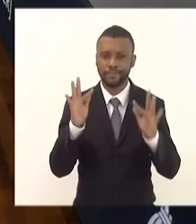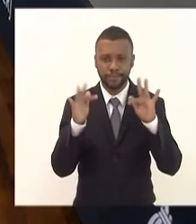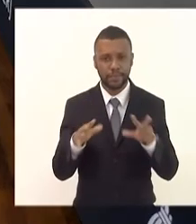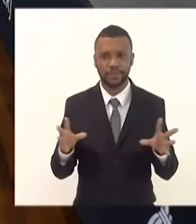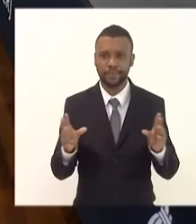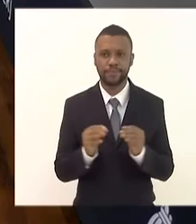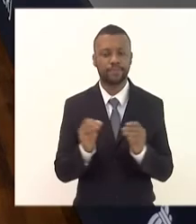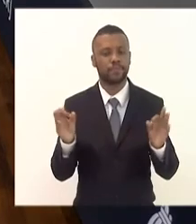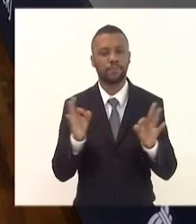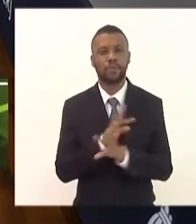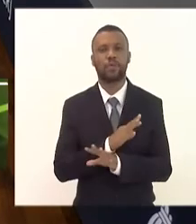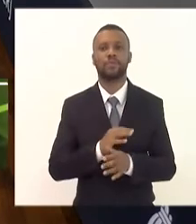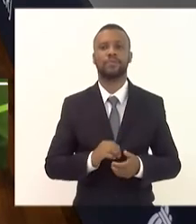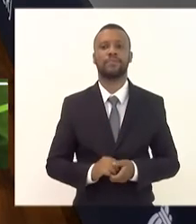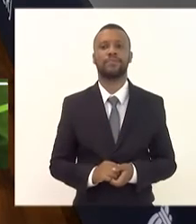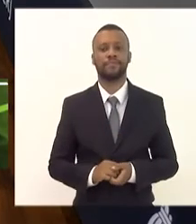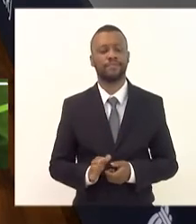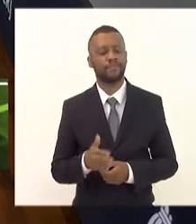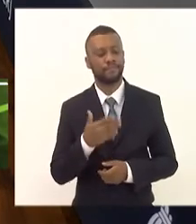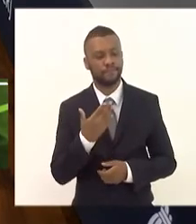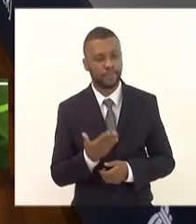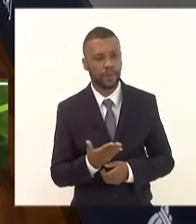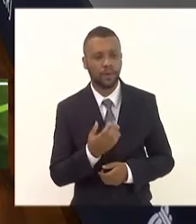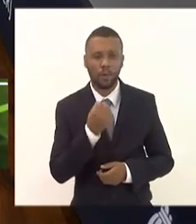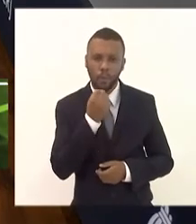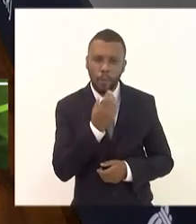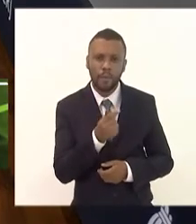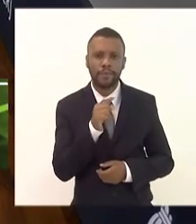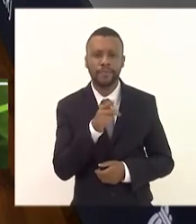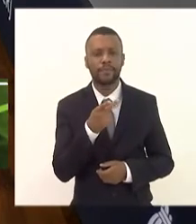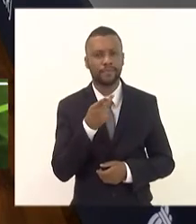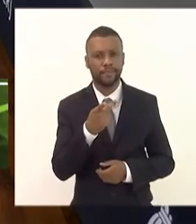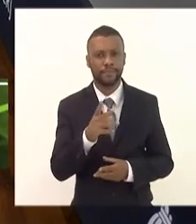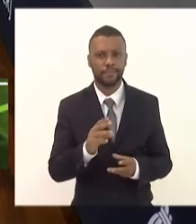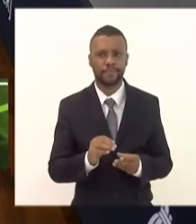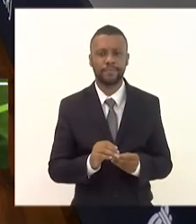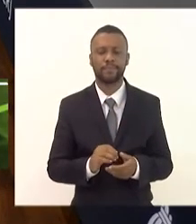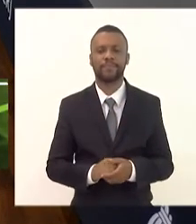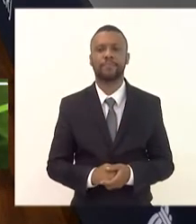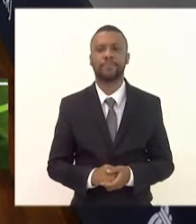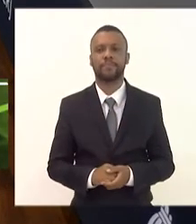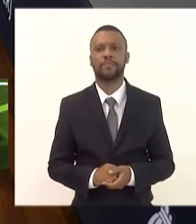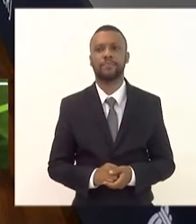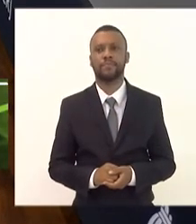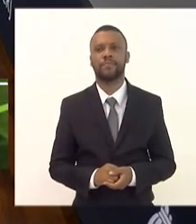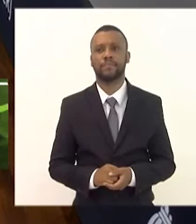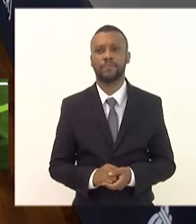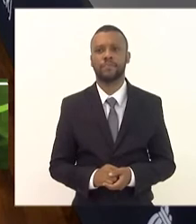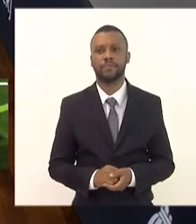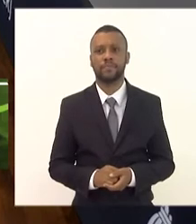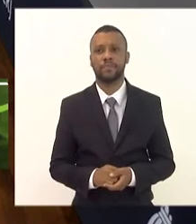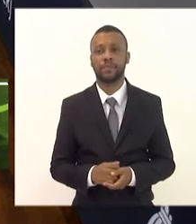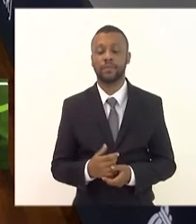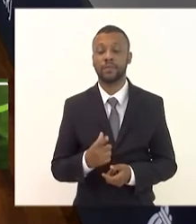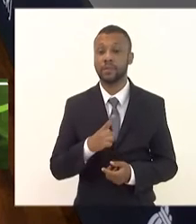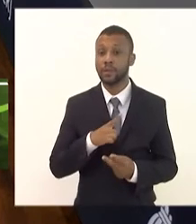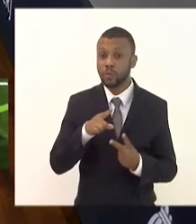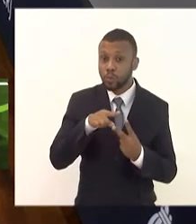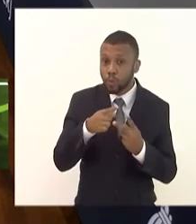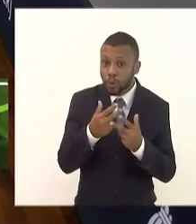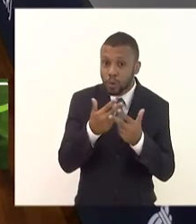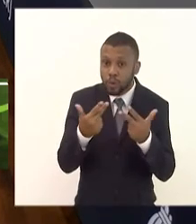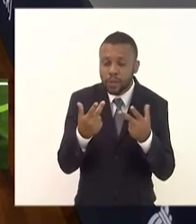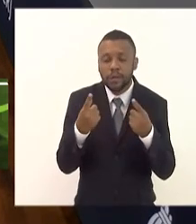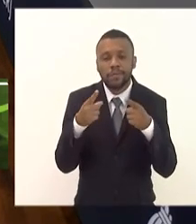Foi. Doutora, foi bom assim. Luiz, eu vou ter que... Vai já. Eu tenho duas coisas ao mesmo tempo agora